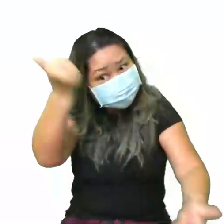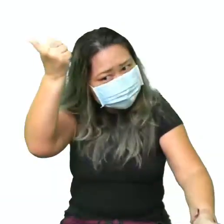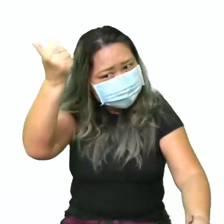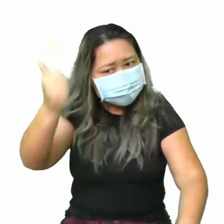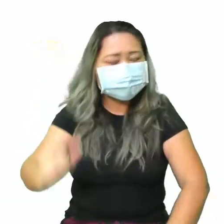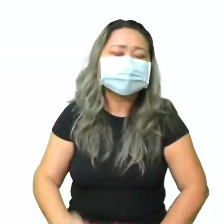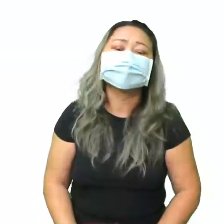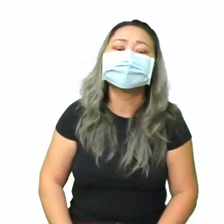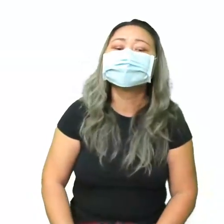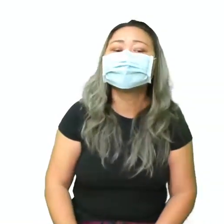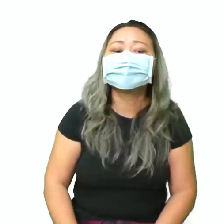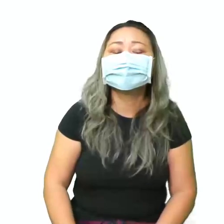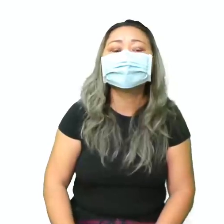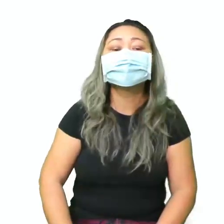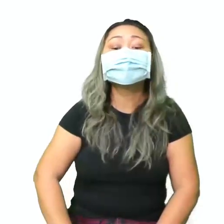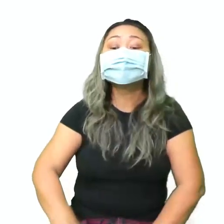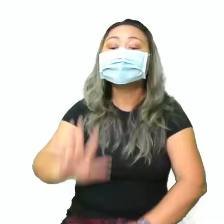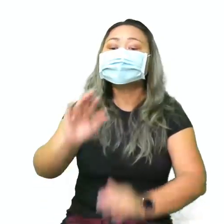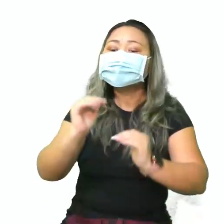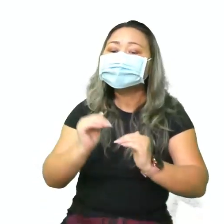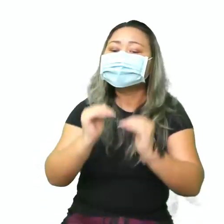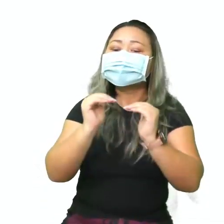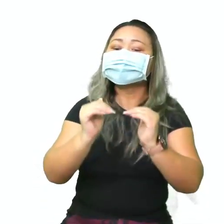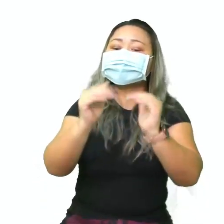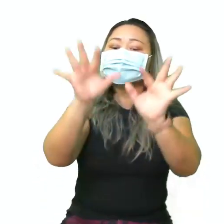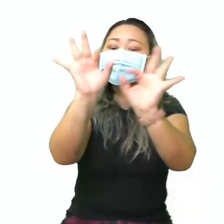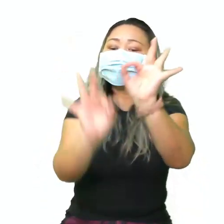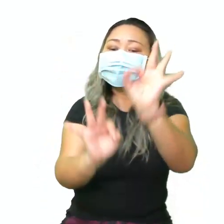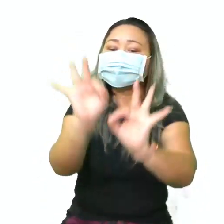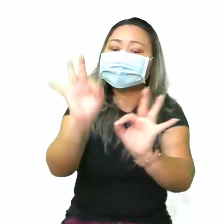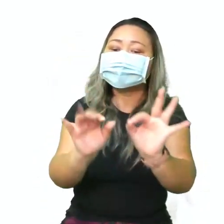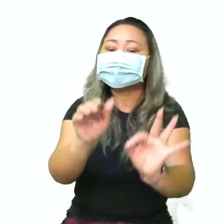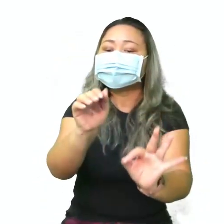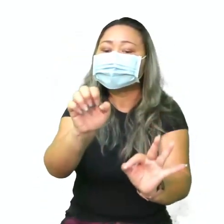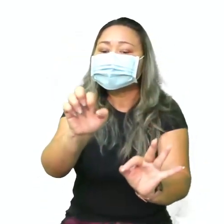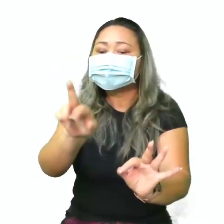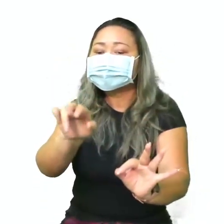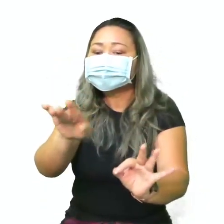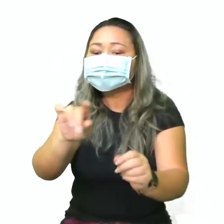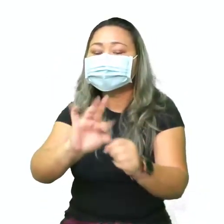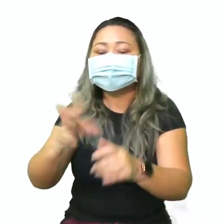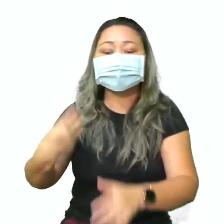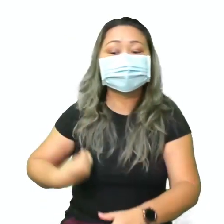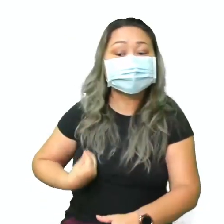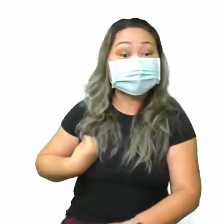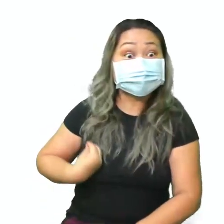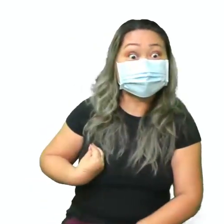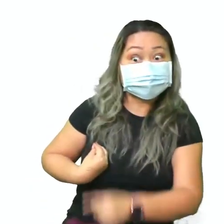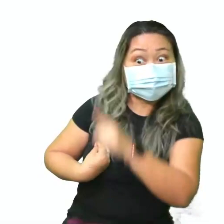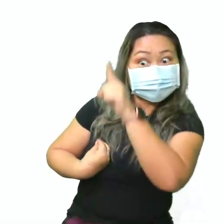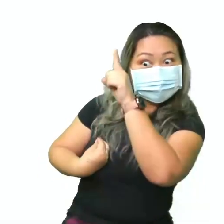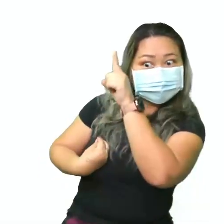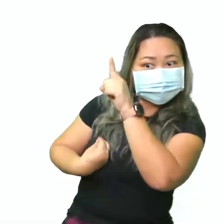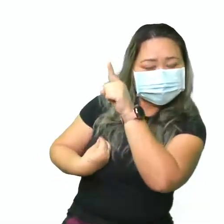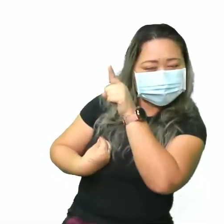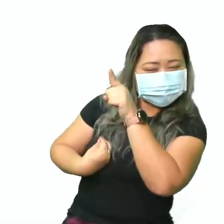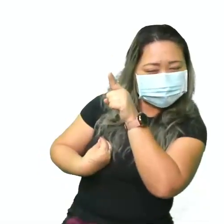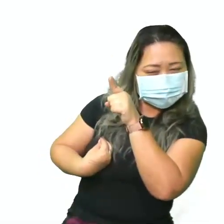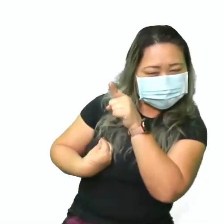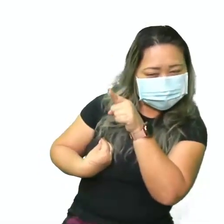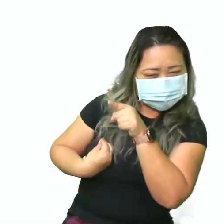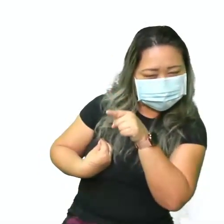organização dele, que é dele. Pra gente parece bagunça, para outro que chega e diz, oh Deus, o que é isso? Mas cada um tem um nível de organização,